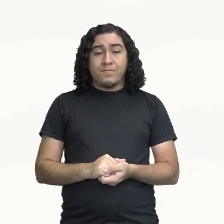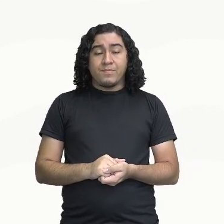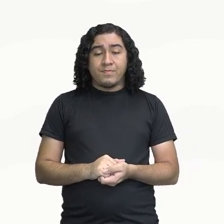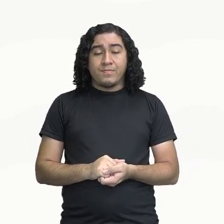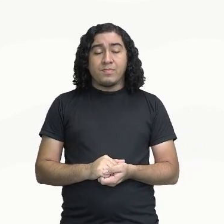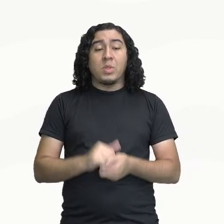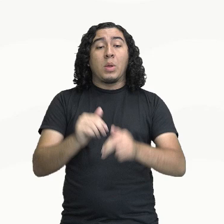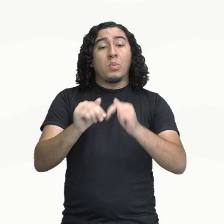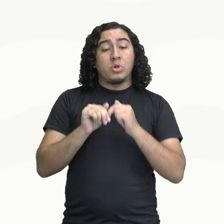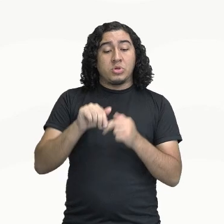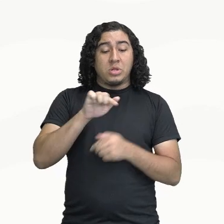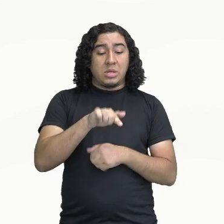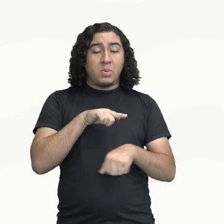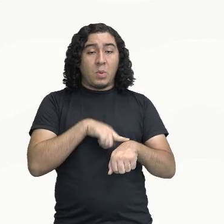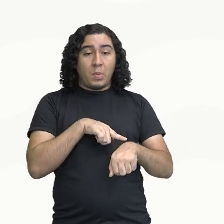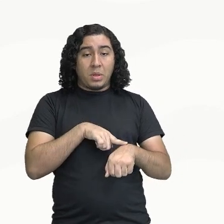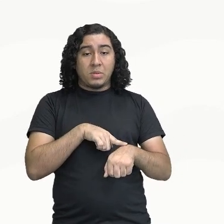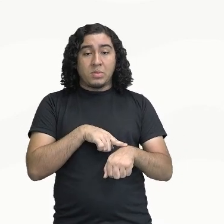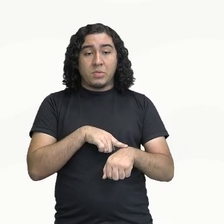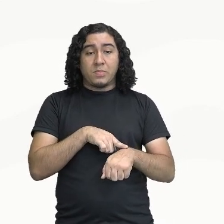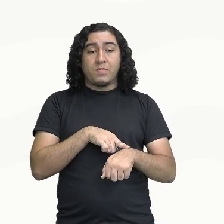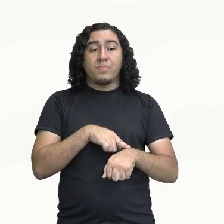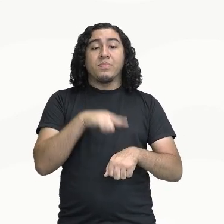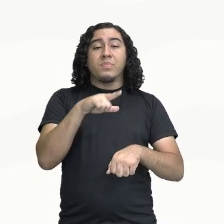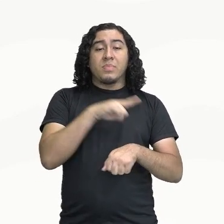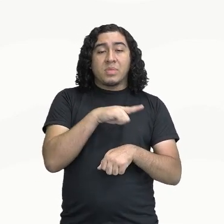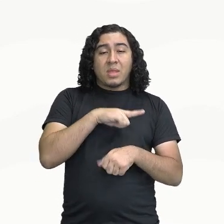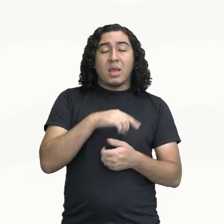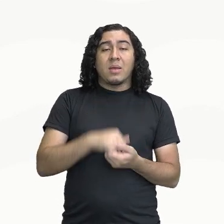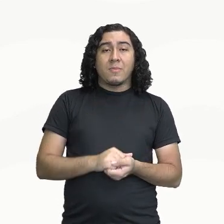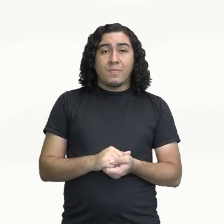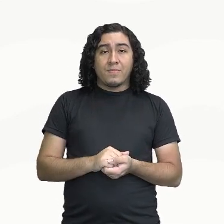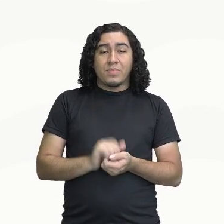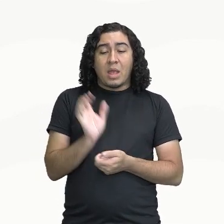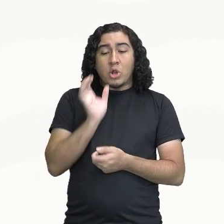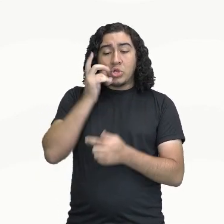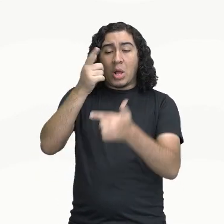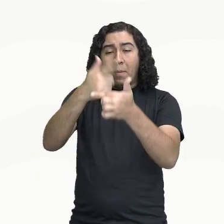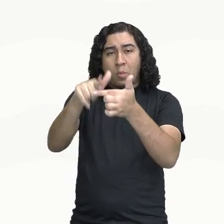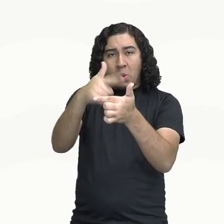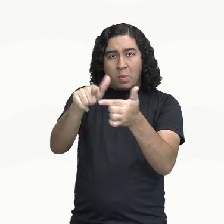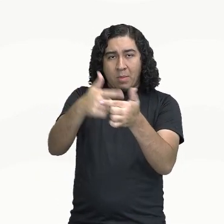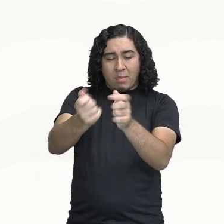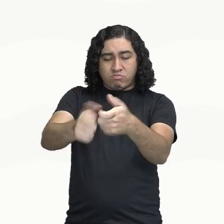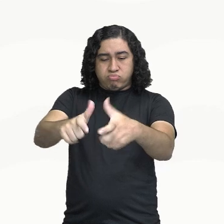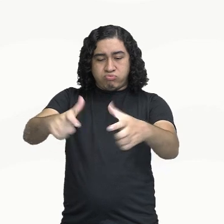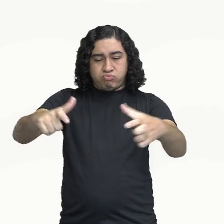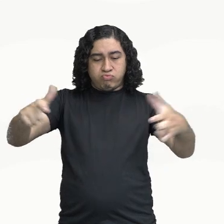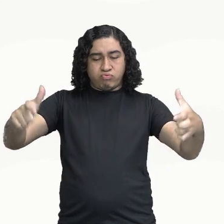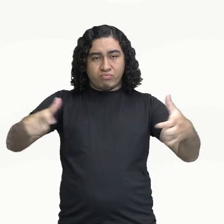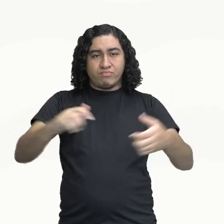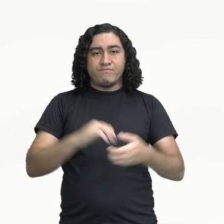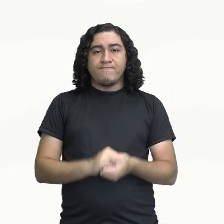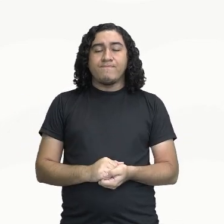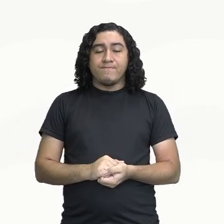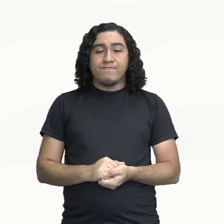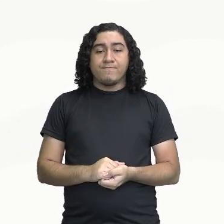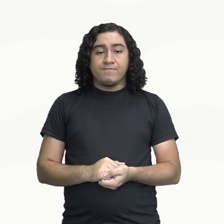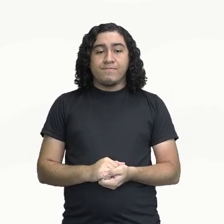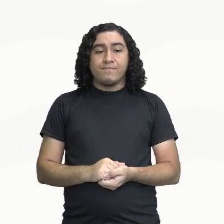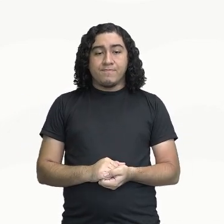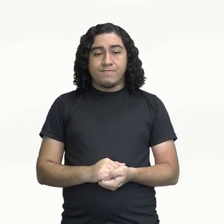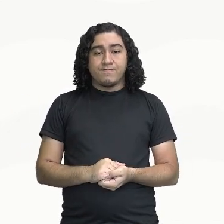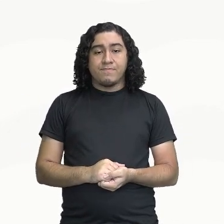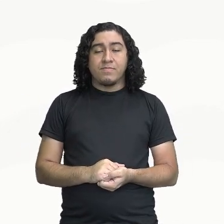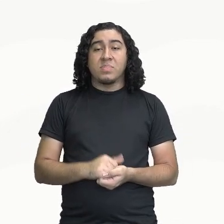específicos, quanto para impactos de maior abrangência. Então, a gente tem essa missão aí,